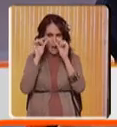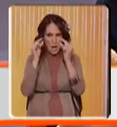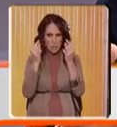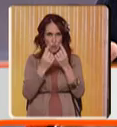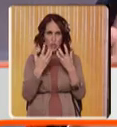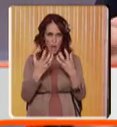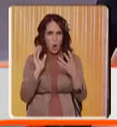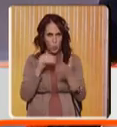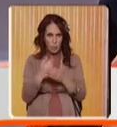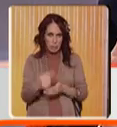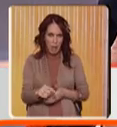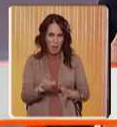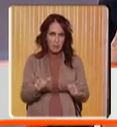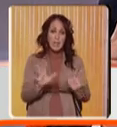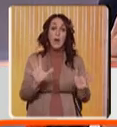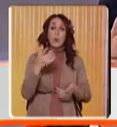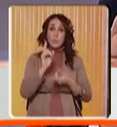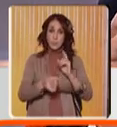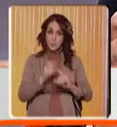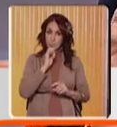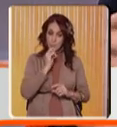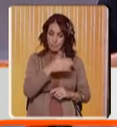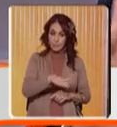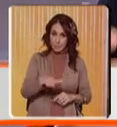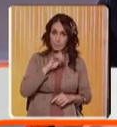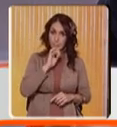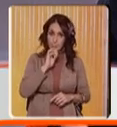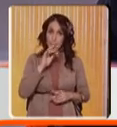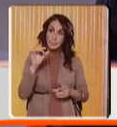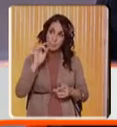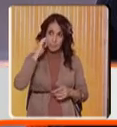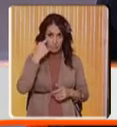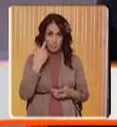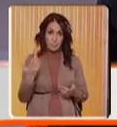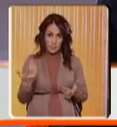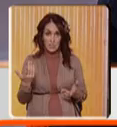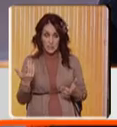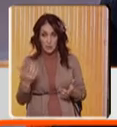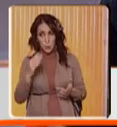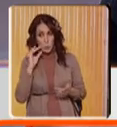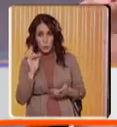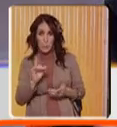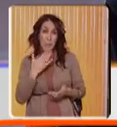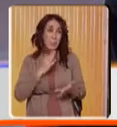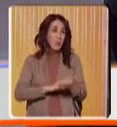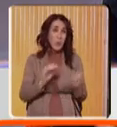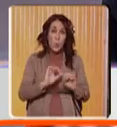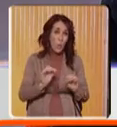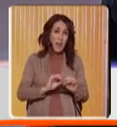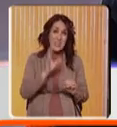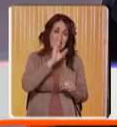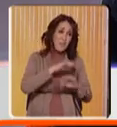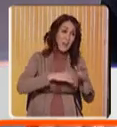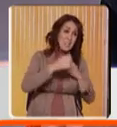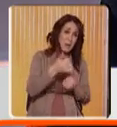nosso já está concluído. E, portanto, o que é que acontece? É provável que nas crianças possa ter mais efeitos do que possa ter no adulto. Mas nada está provado, nem que faz mal, nem